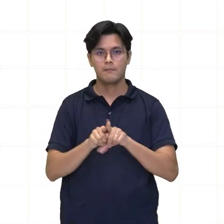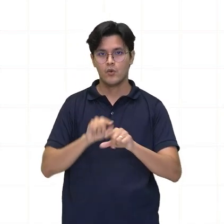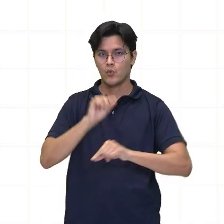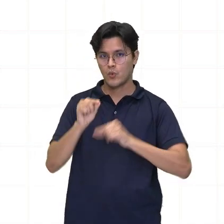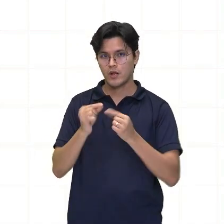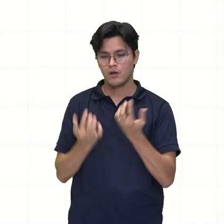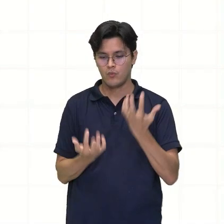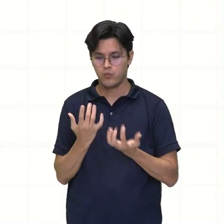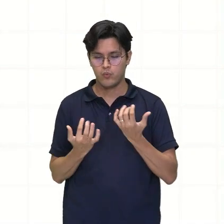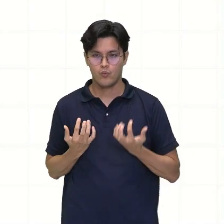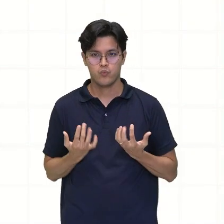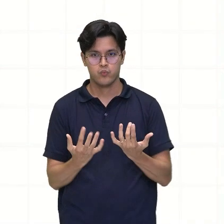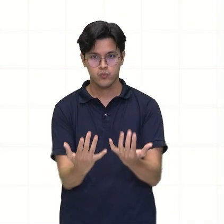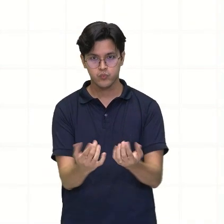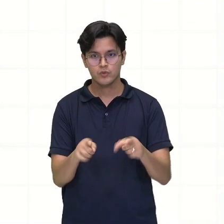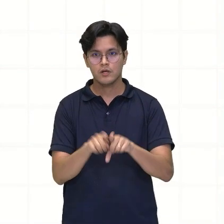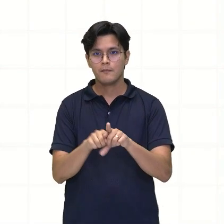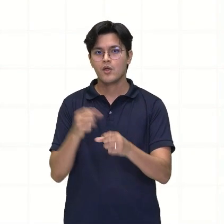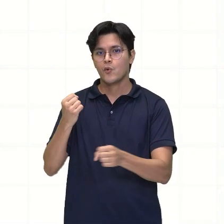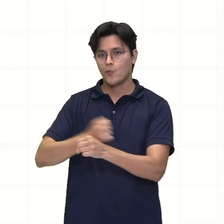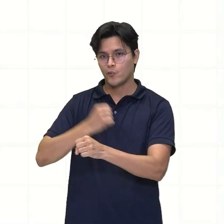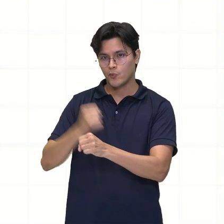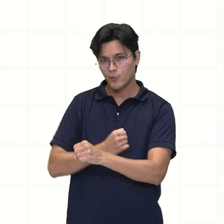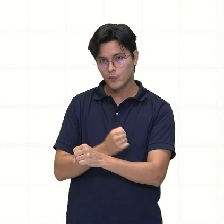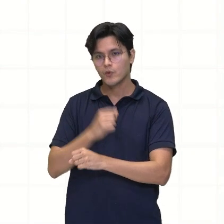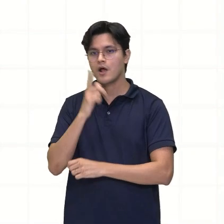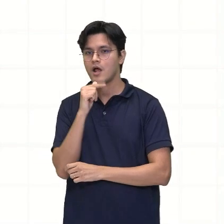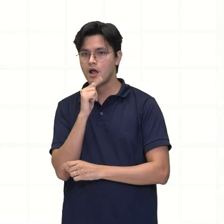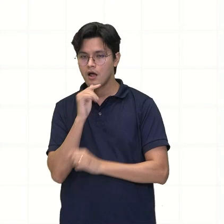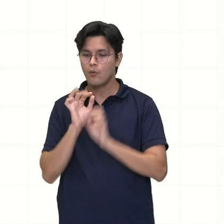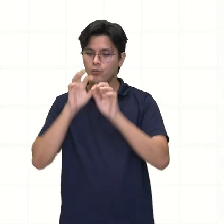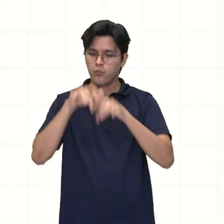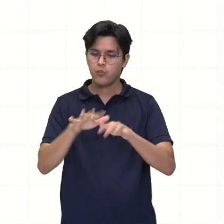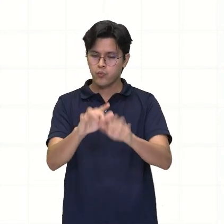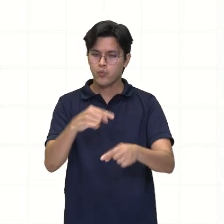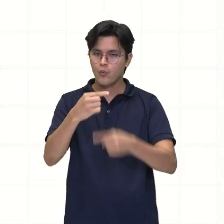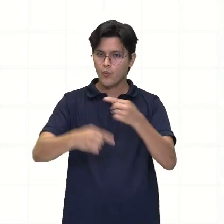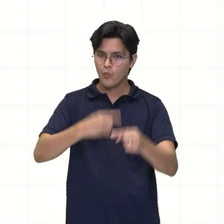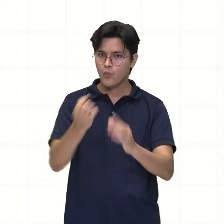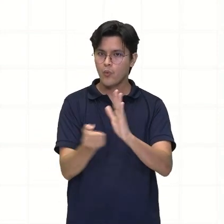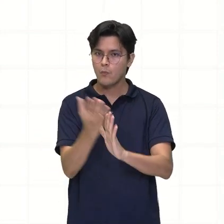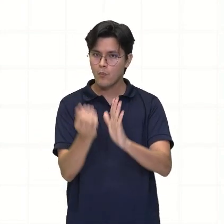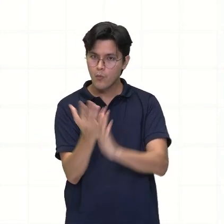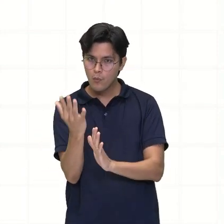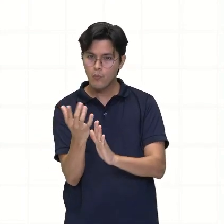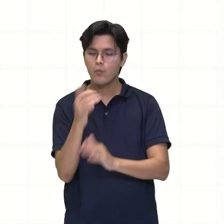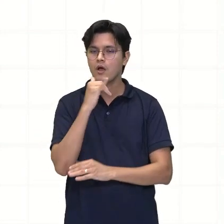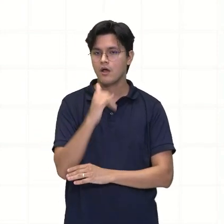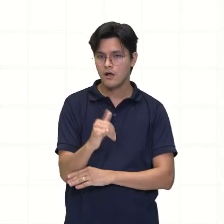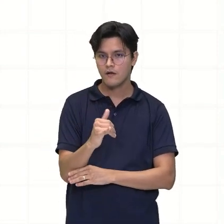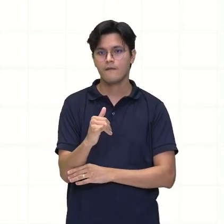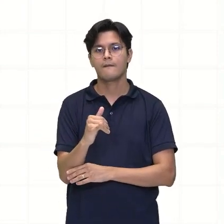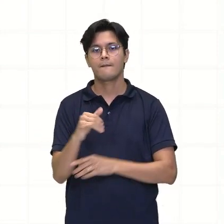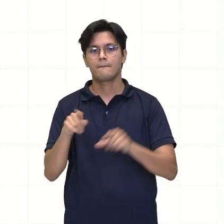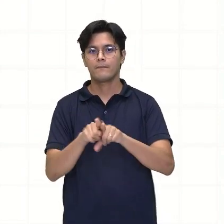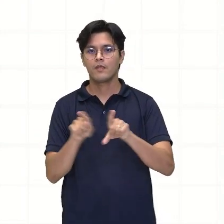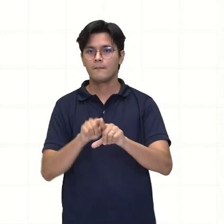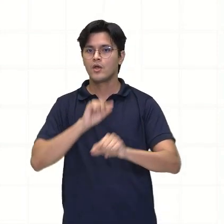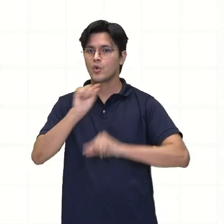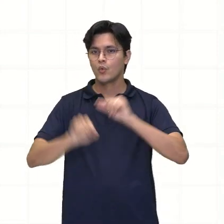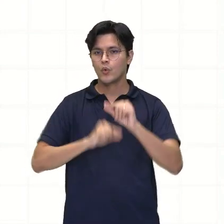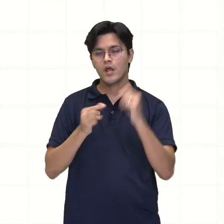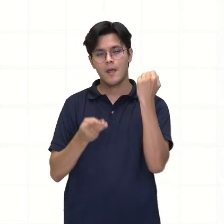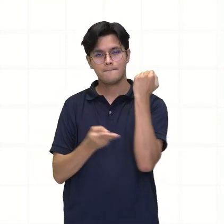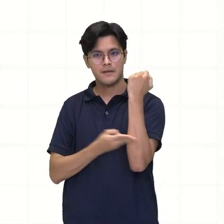das usinas hidrelétricas na região. Aqui também na imagem, né, a extração de madeira, e geralmente isso ocorre de